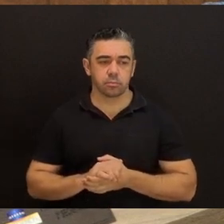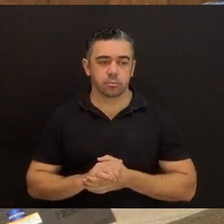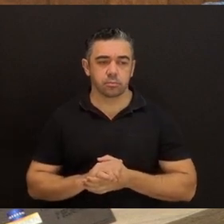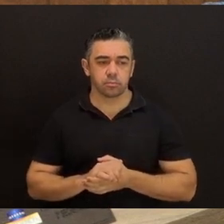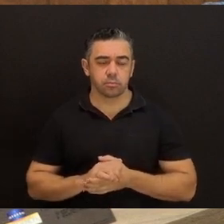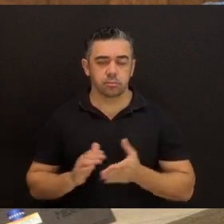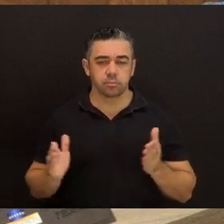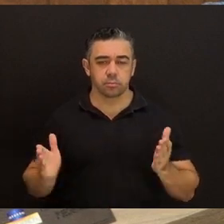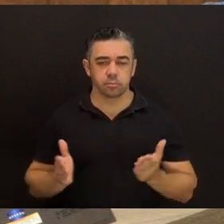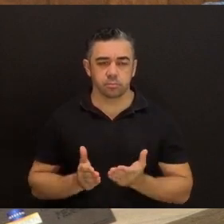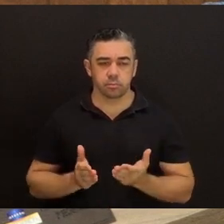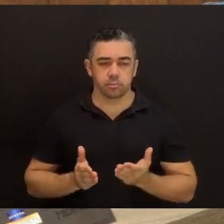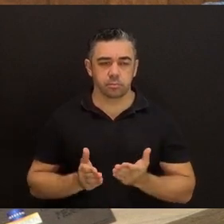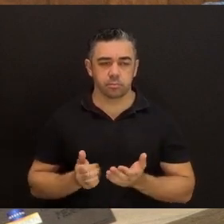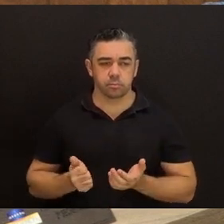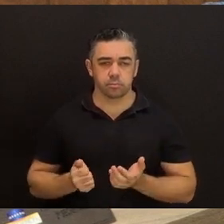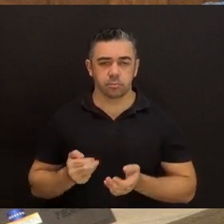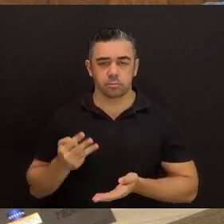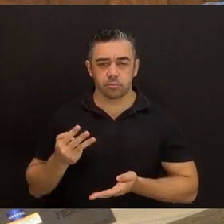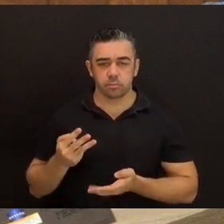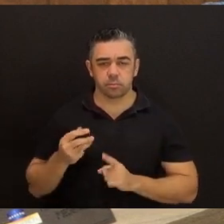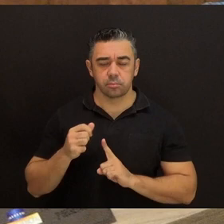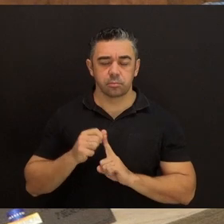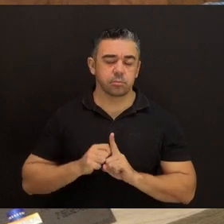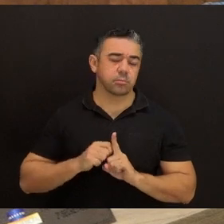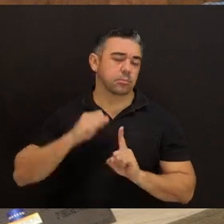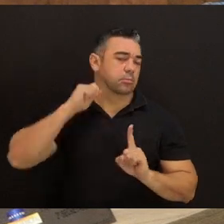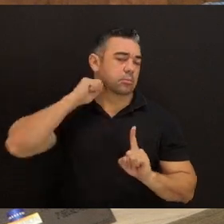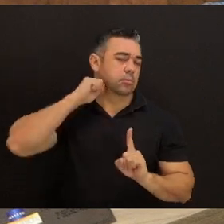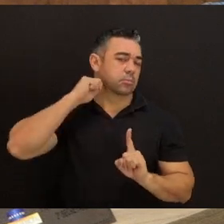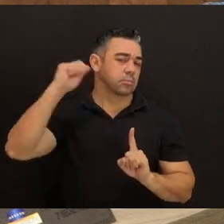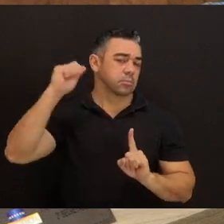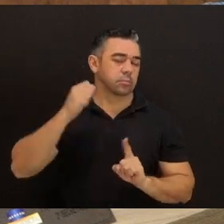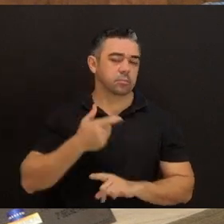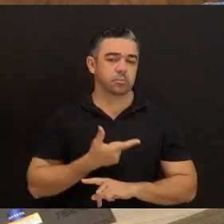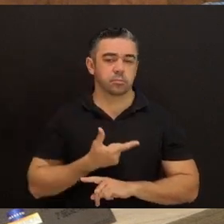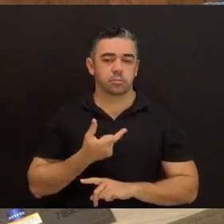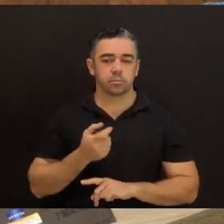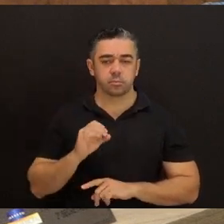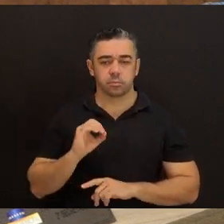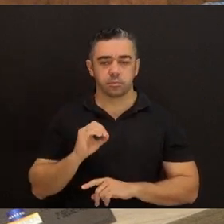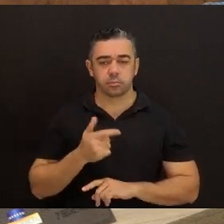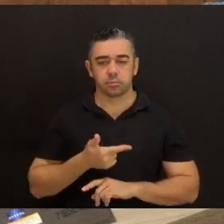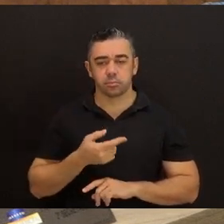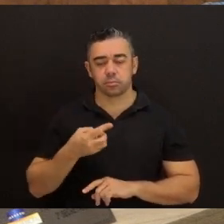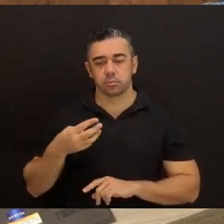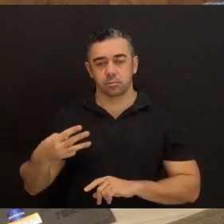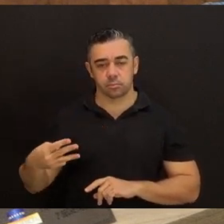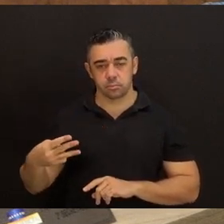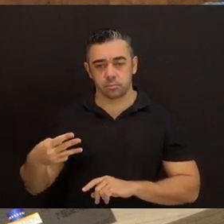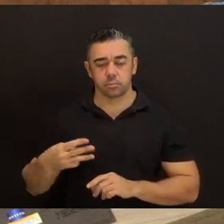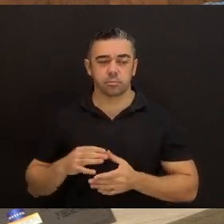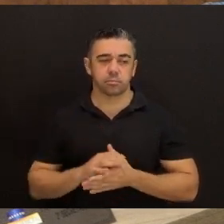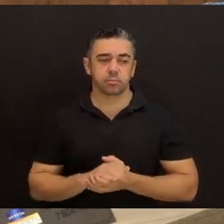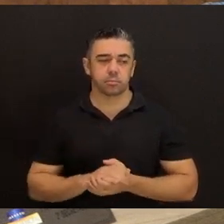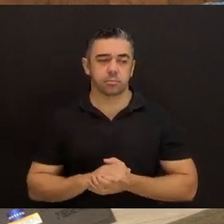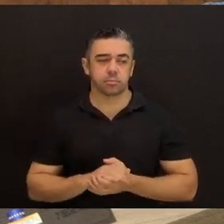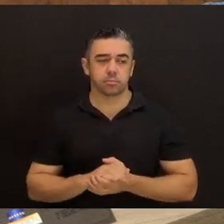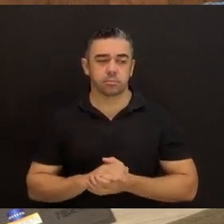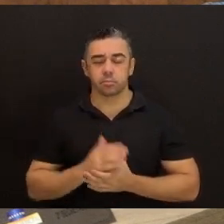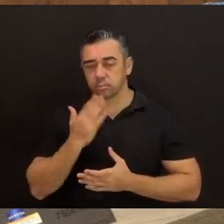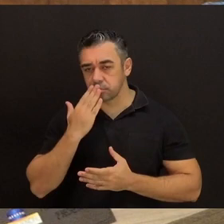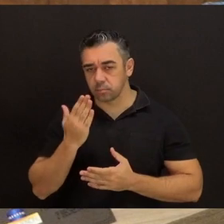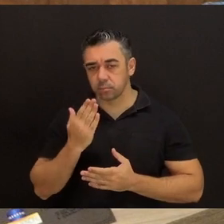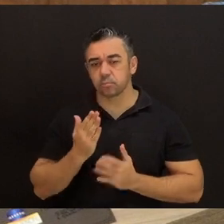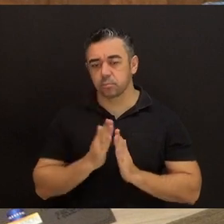e hoje dia 13 de Abril de 2023 É tá sendo pedido